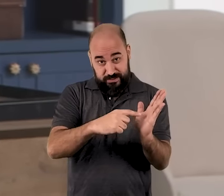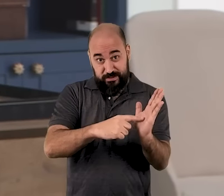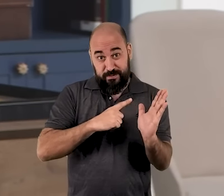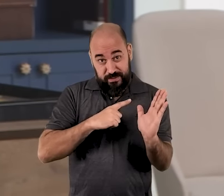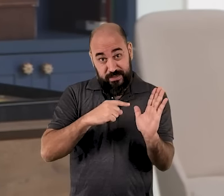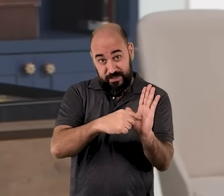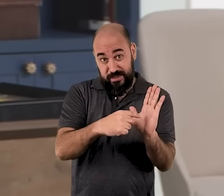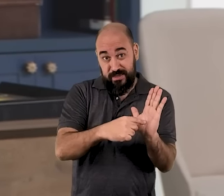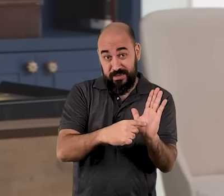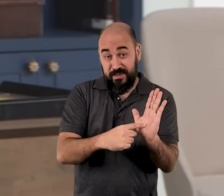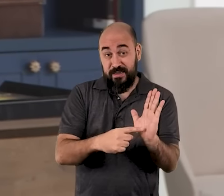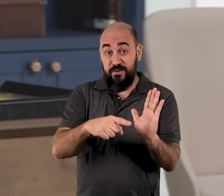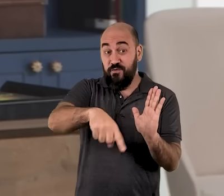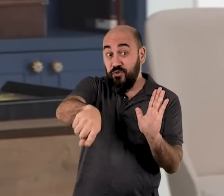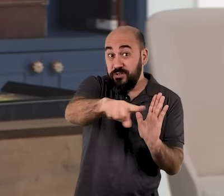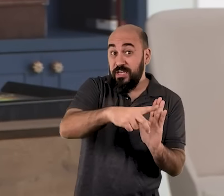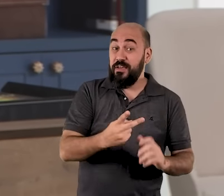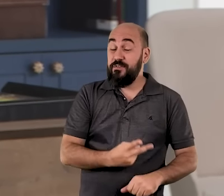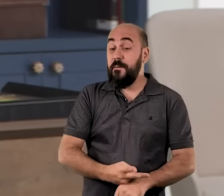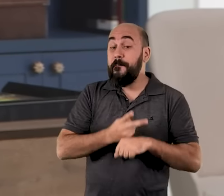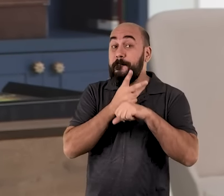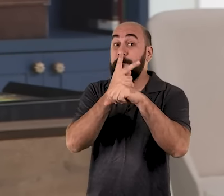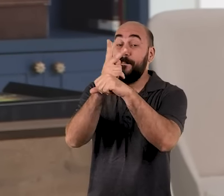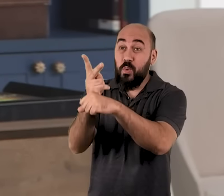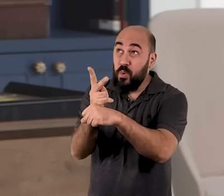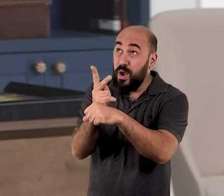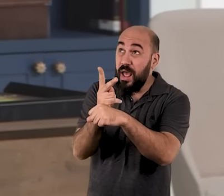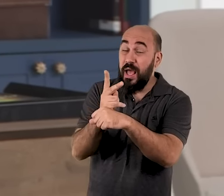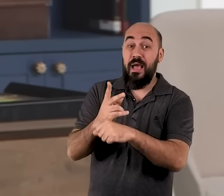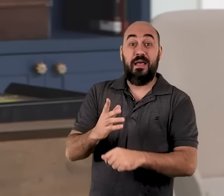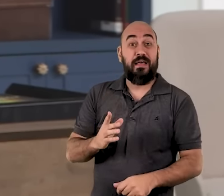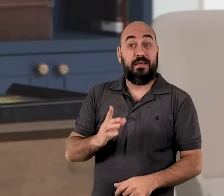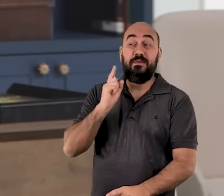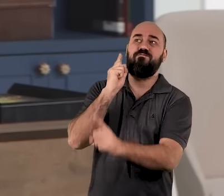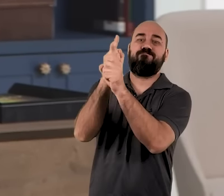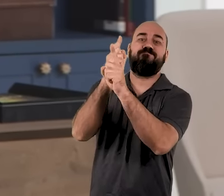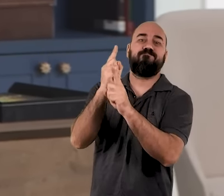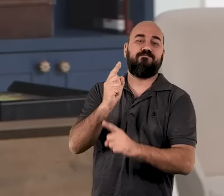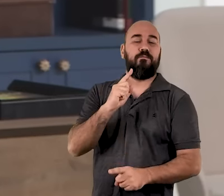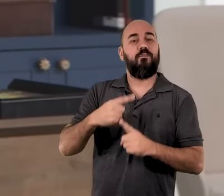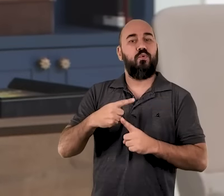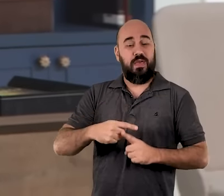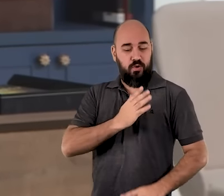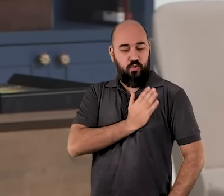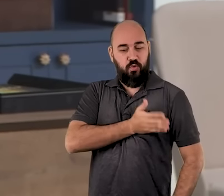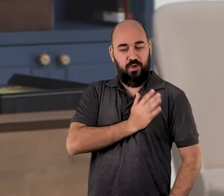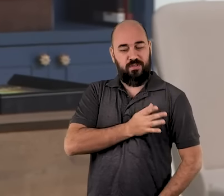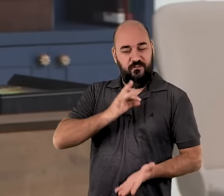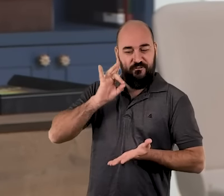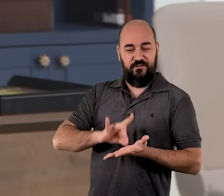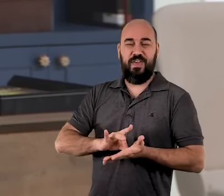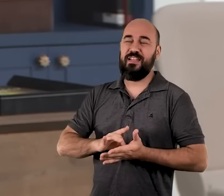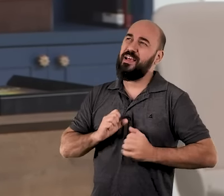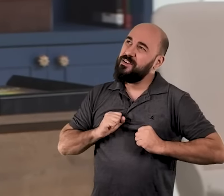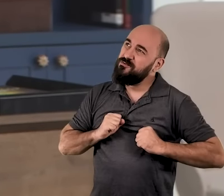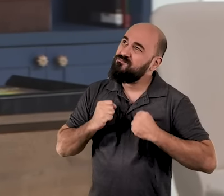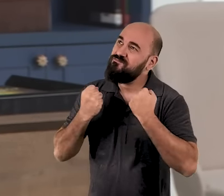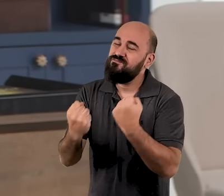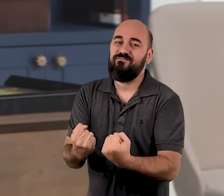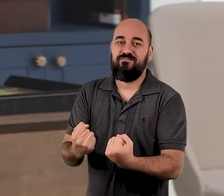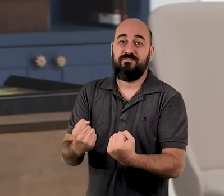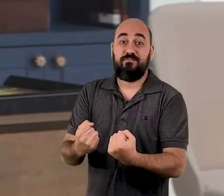me buscarão e me acharão quando me buscarem de todo o coração. Isso está no profeta Jeremias,